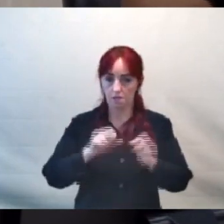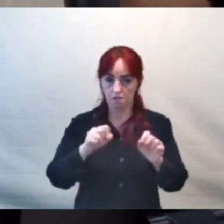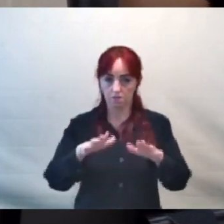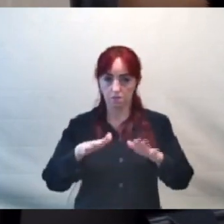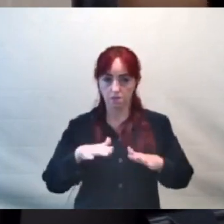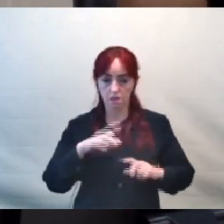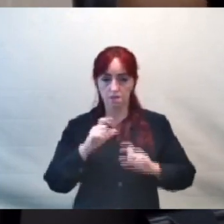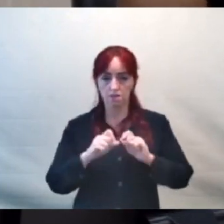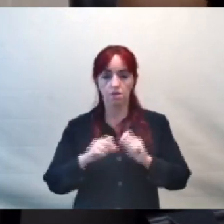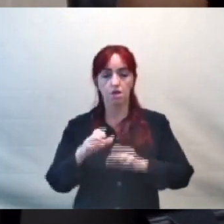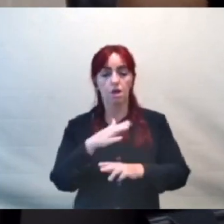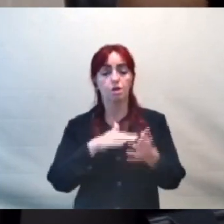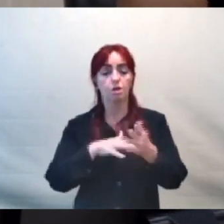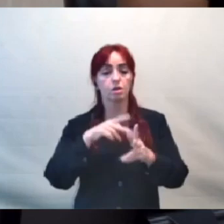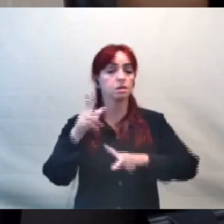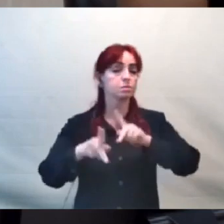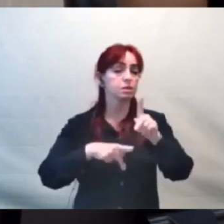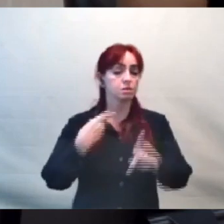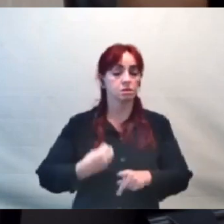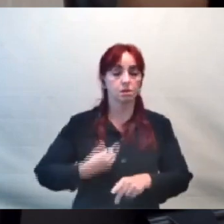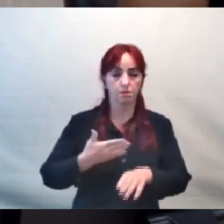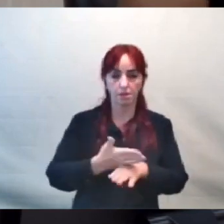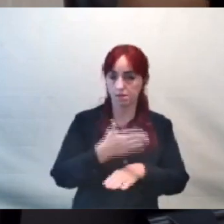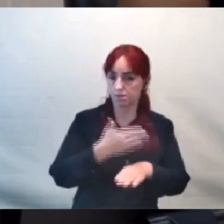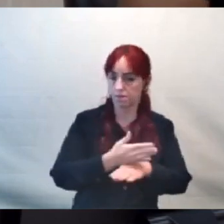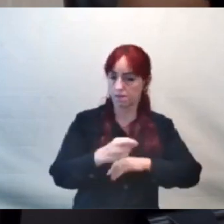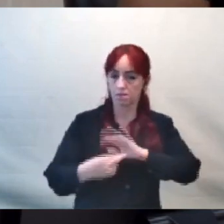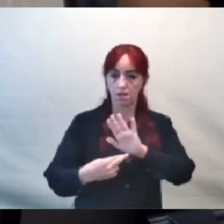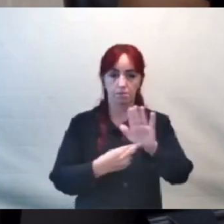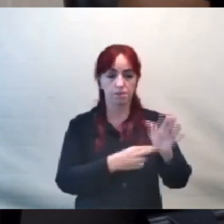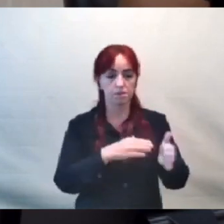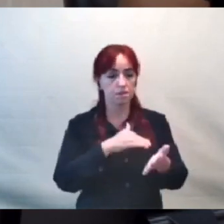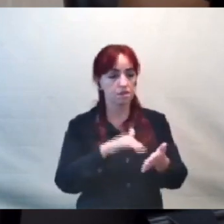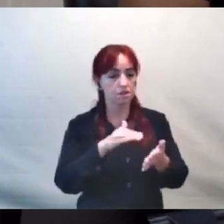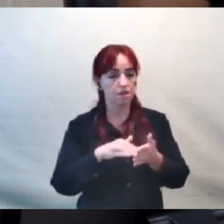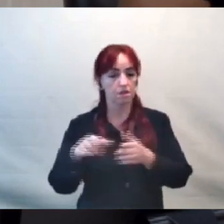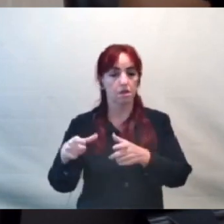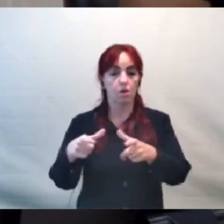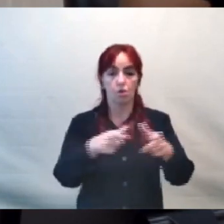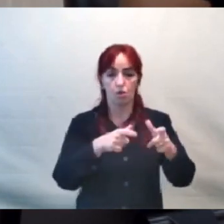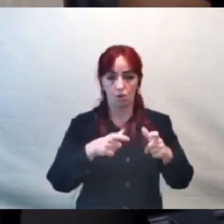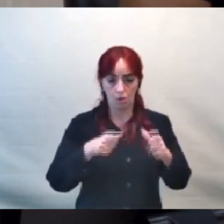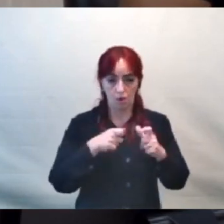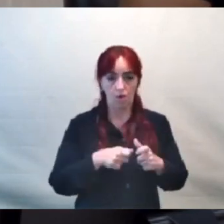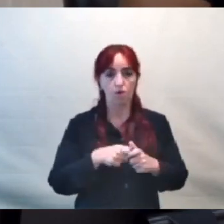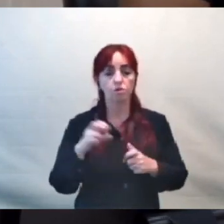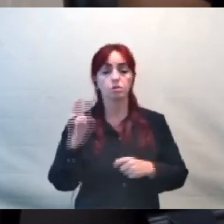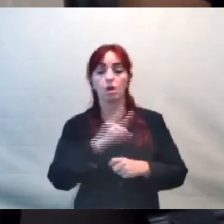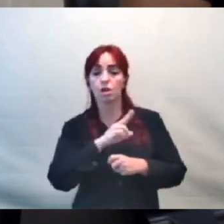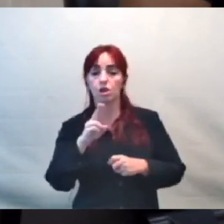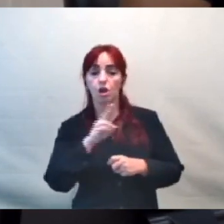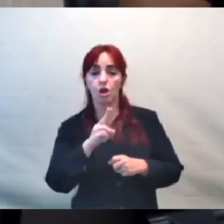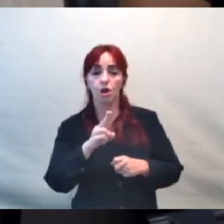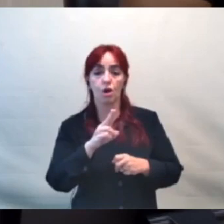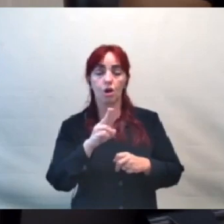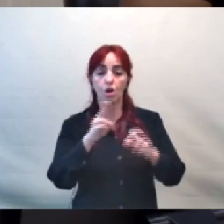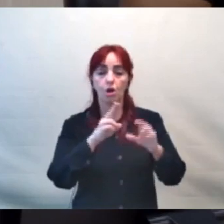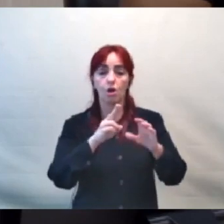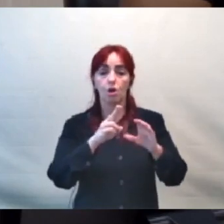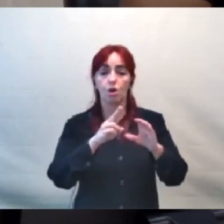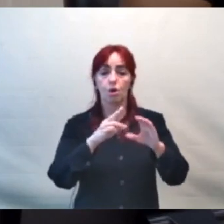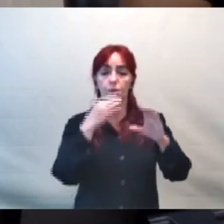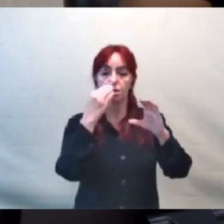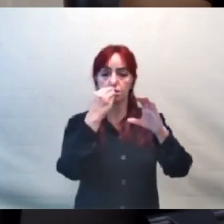que estão participando, representando as secretarias ou órgãos, que se identifiquem aqui no chat com o nome e onde